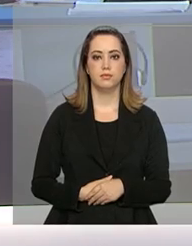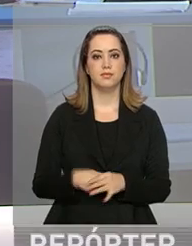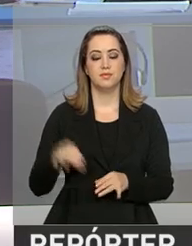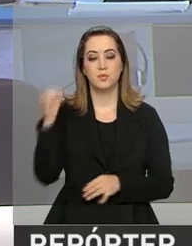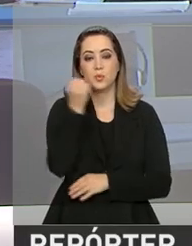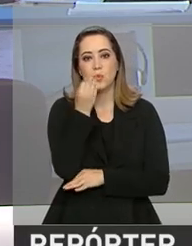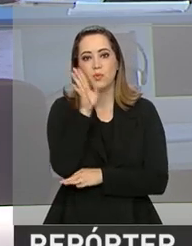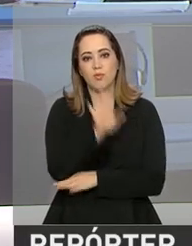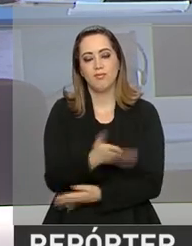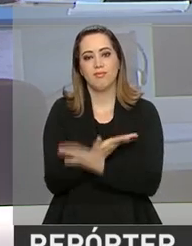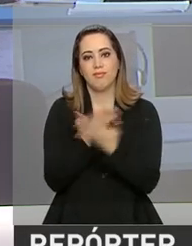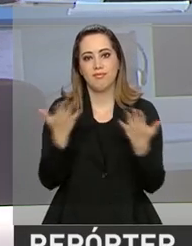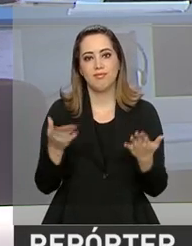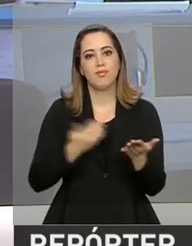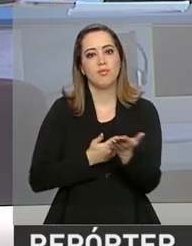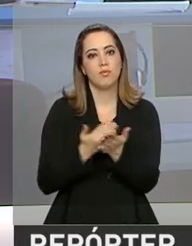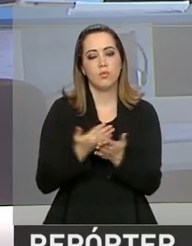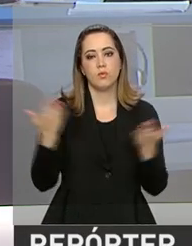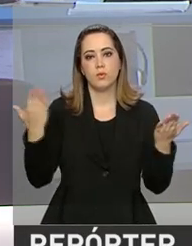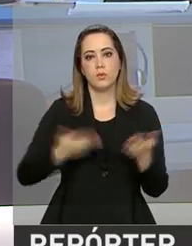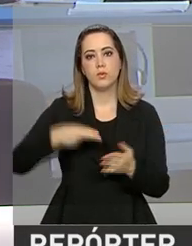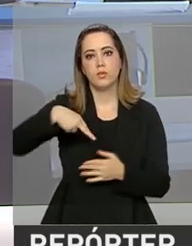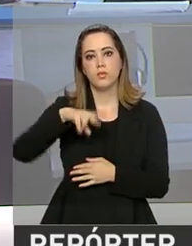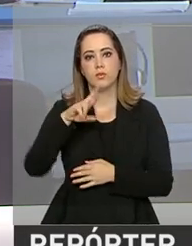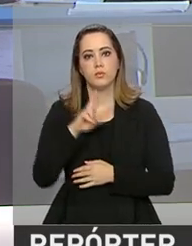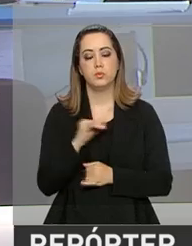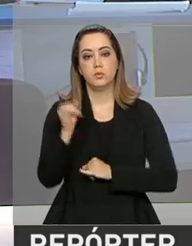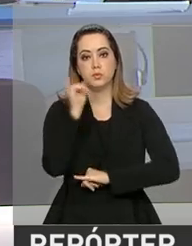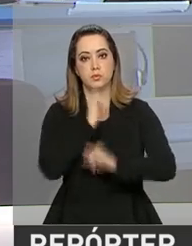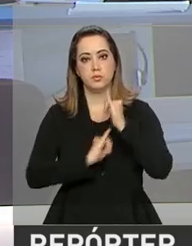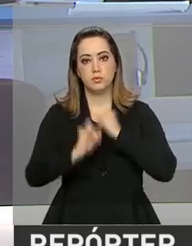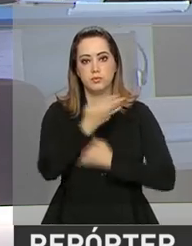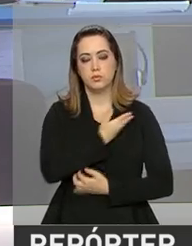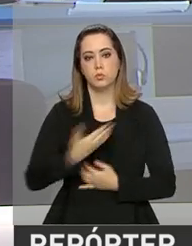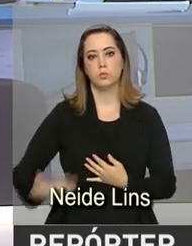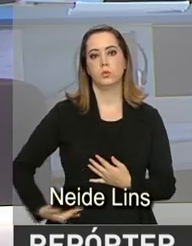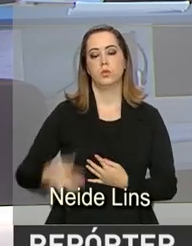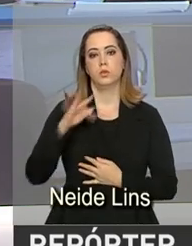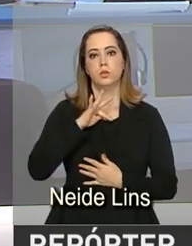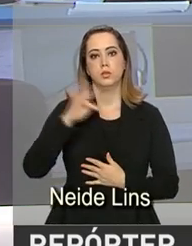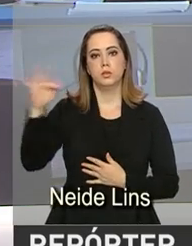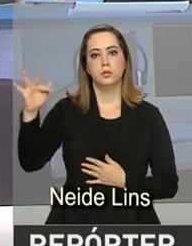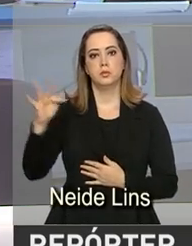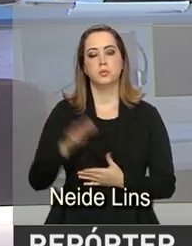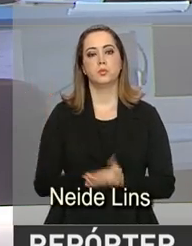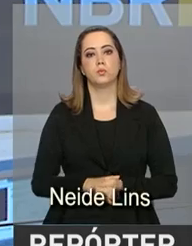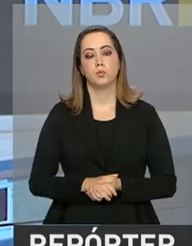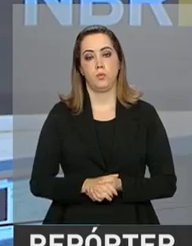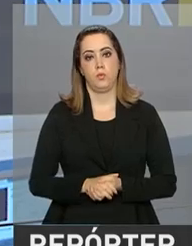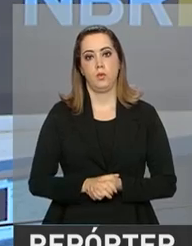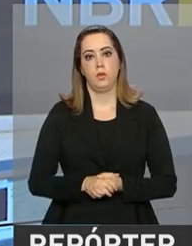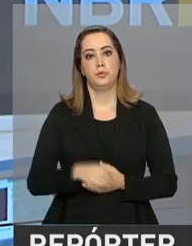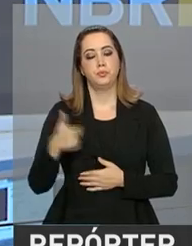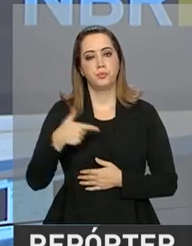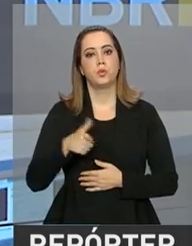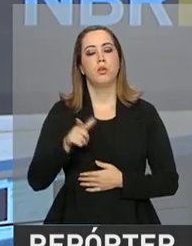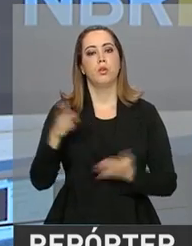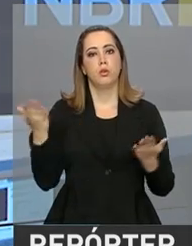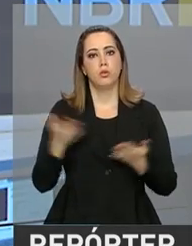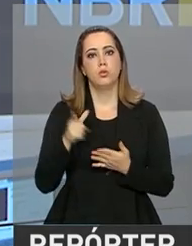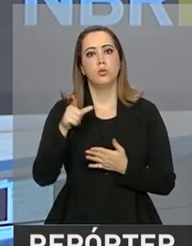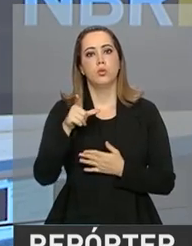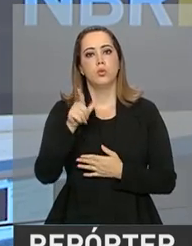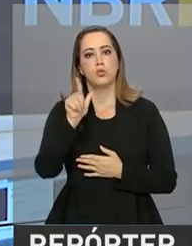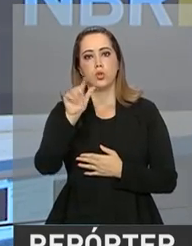Olá Uma boa tarde para você começa agora mais uma edição do repórter NBR e as notícias do governo federal foi declarado luta